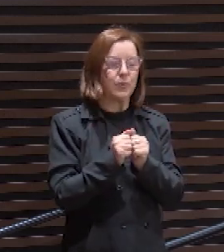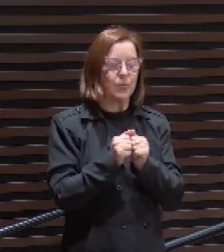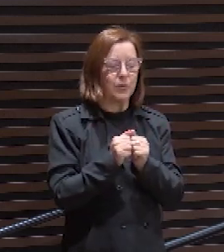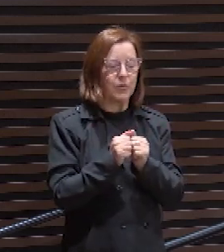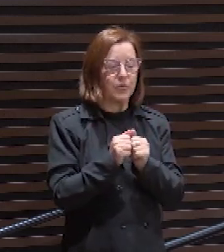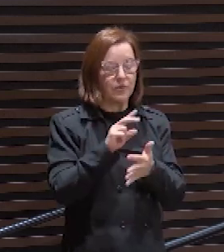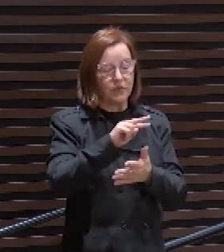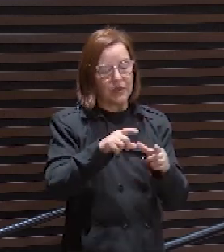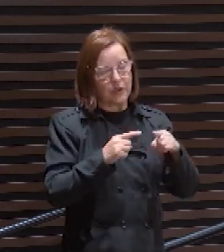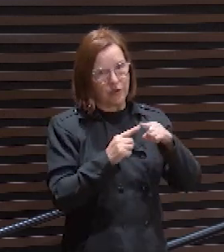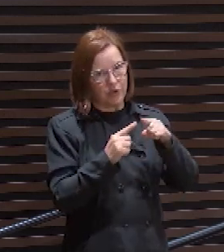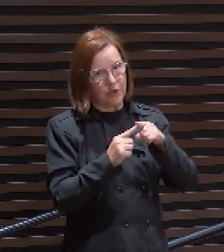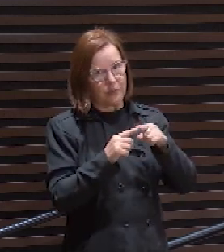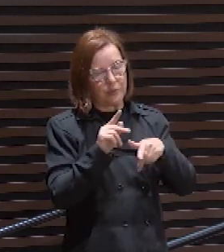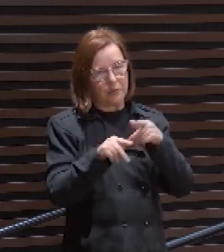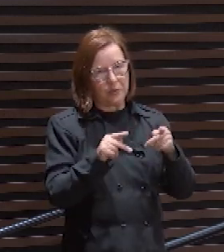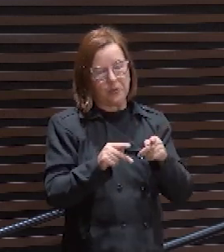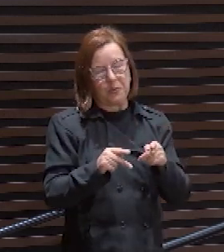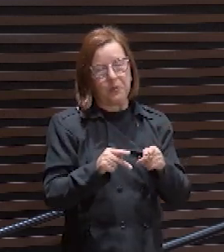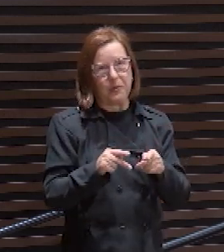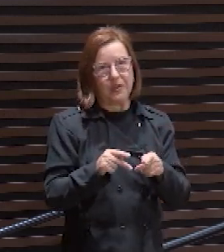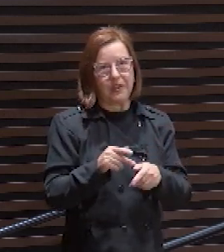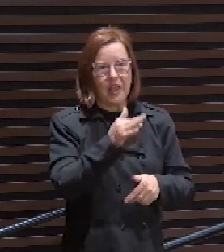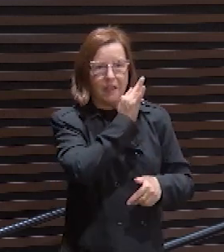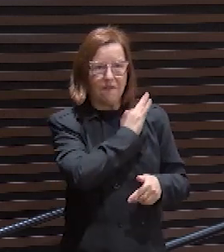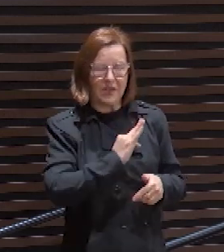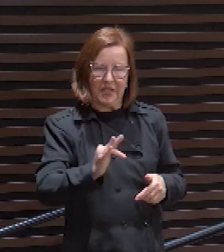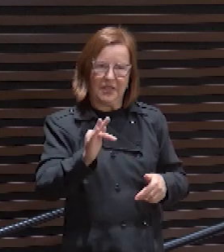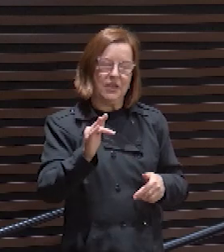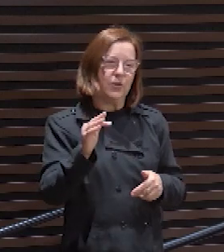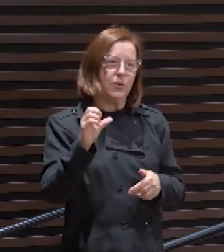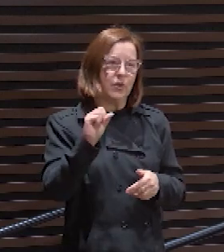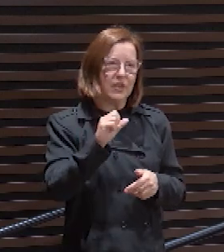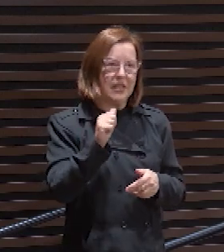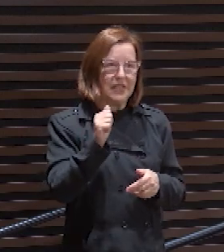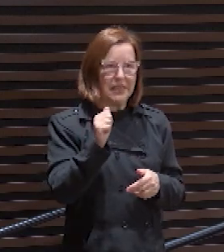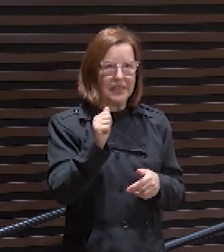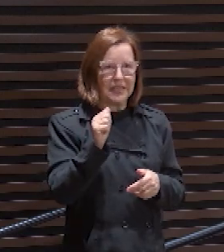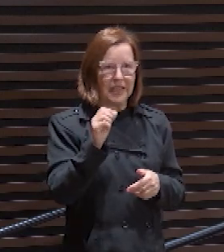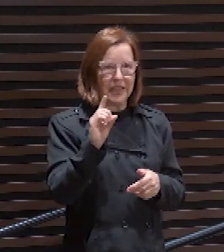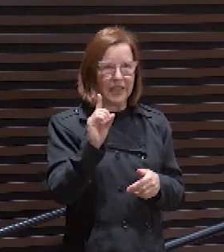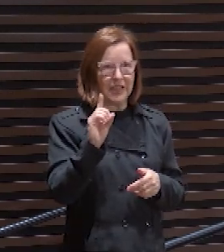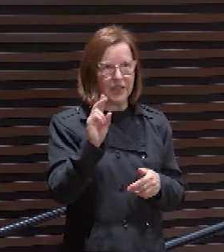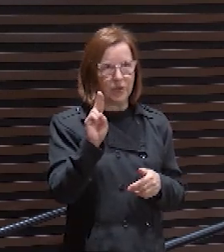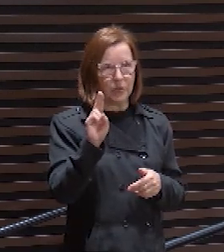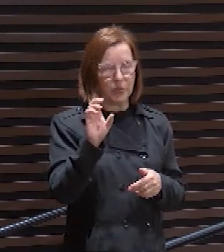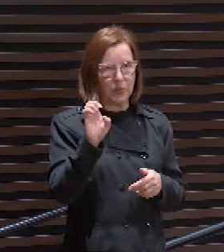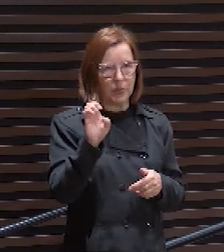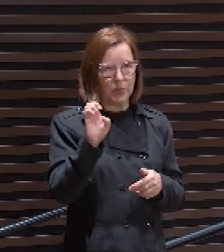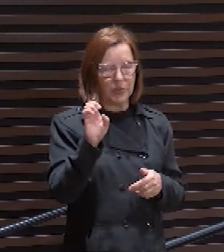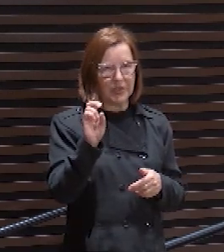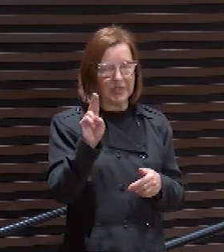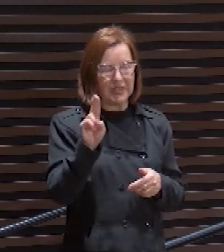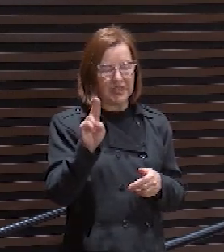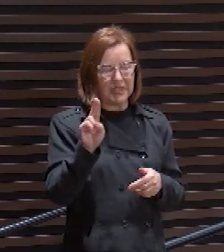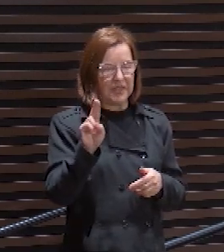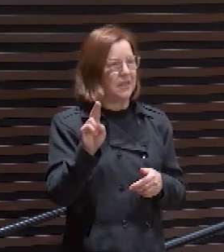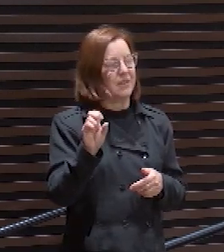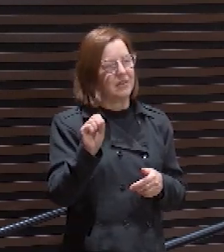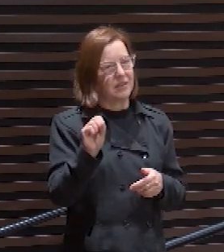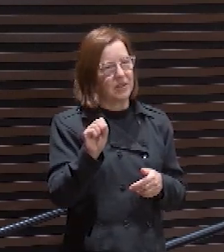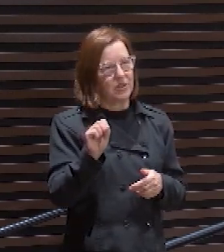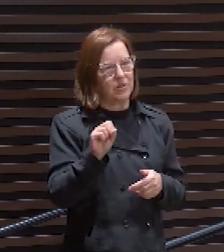com os fariseus, ele fala que ele esteve com os saduceus, com os herodianos, com os zelotes, fala que ele esteve com a grande